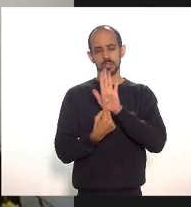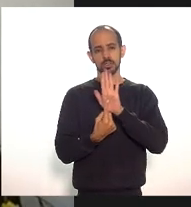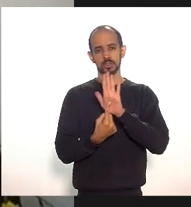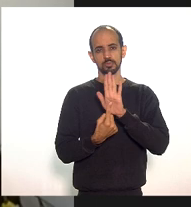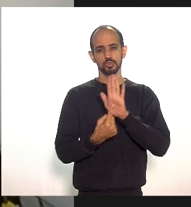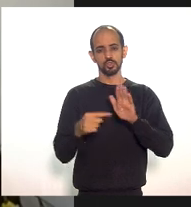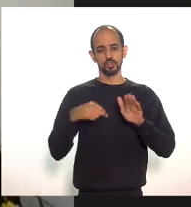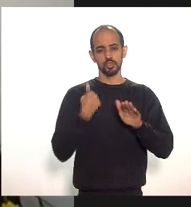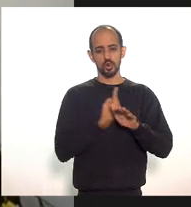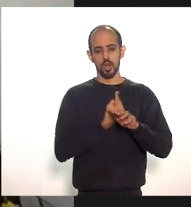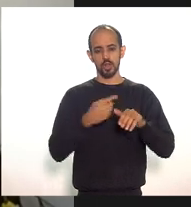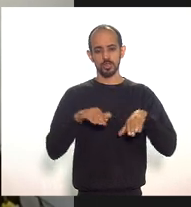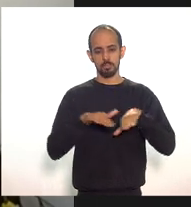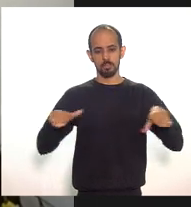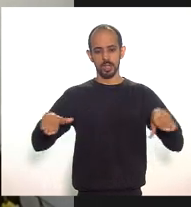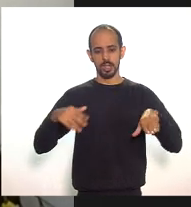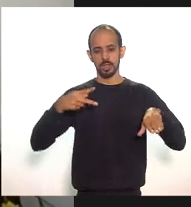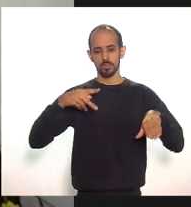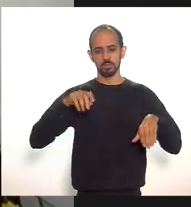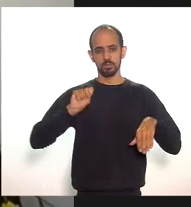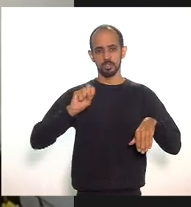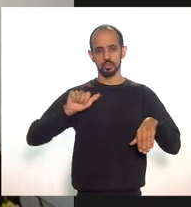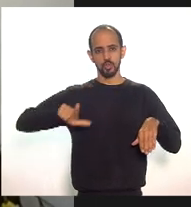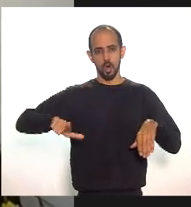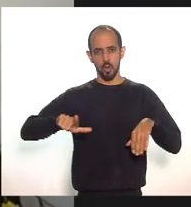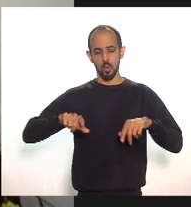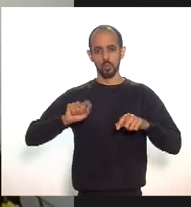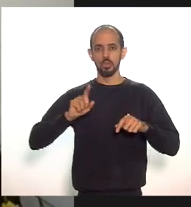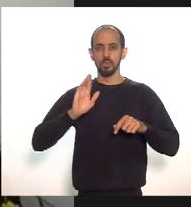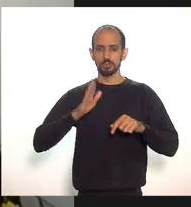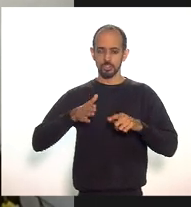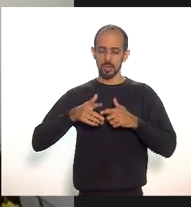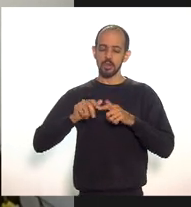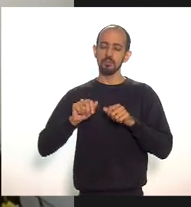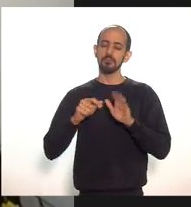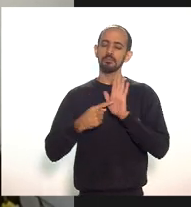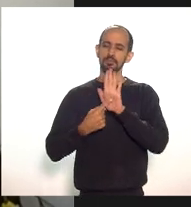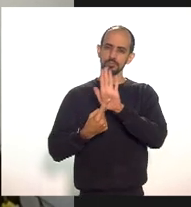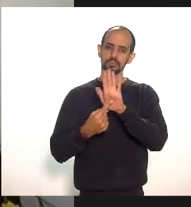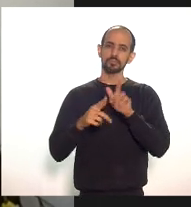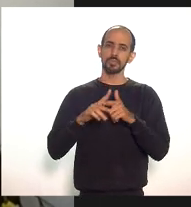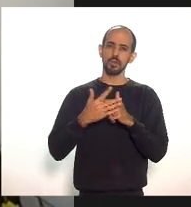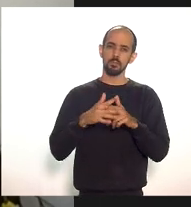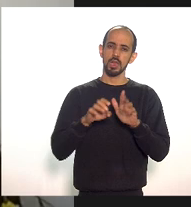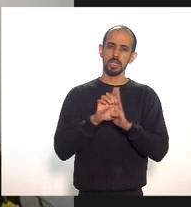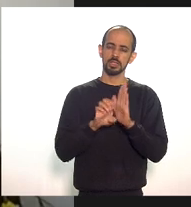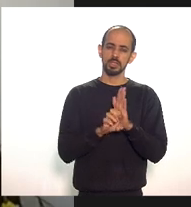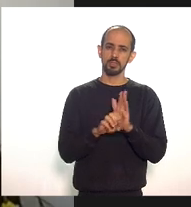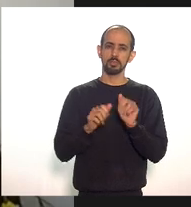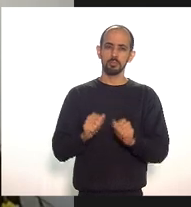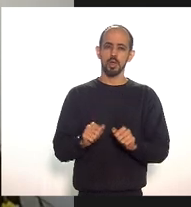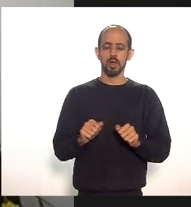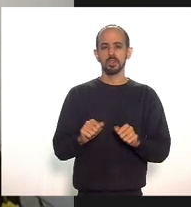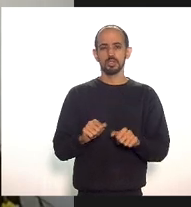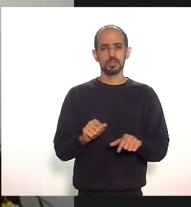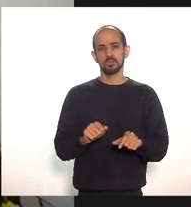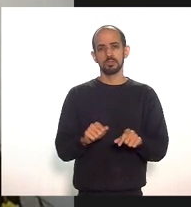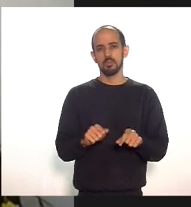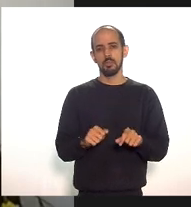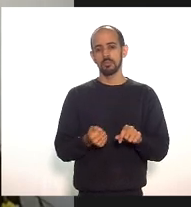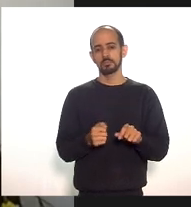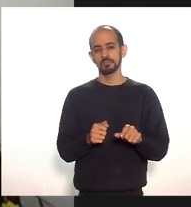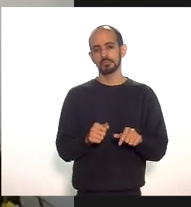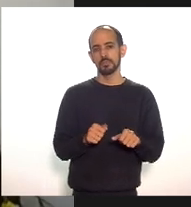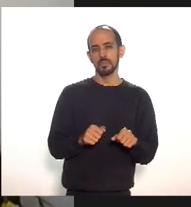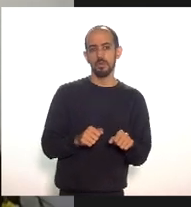bancada do PSOL emendas que possam levar em consideração e aí vamos fazer a